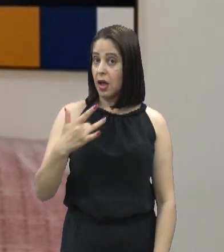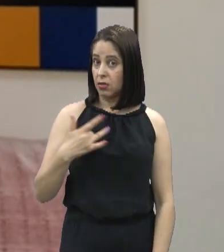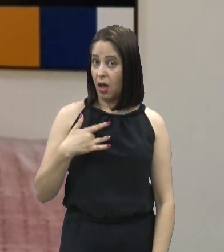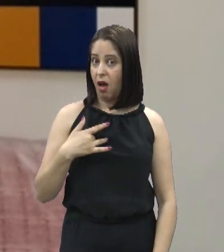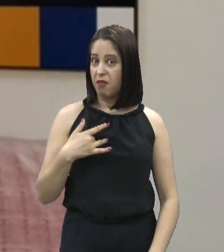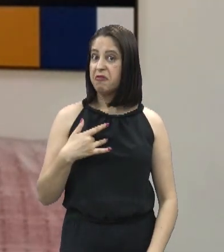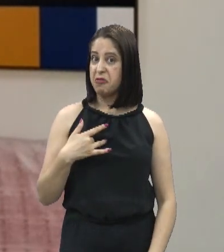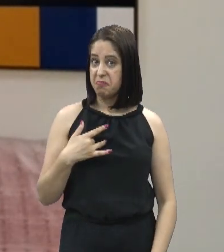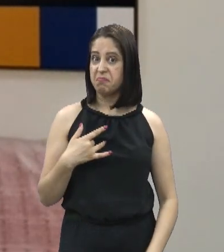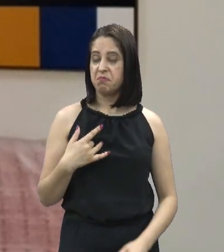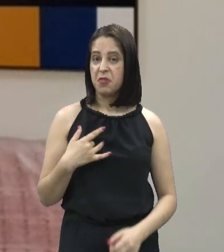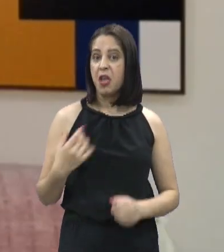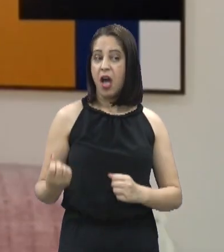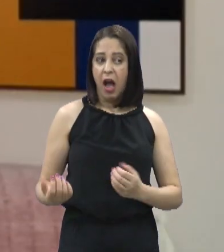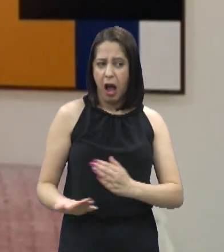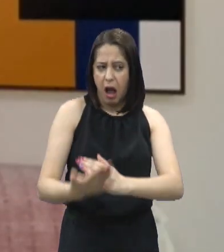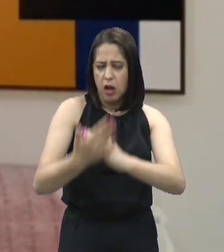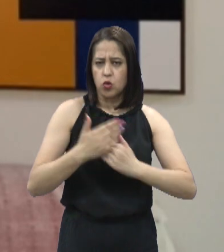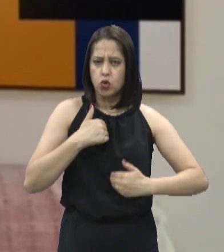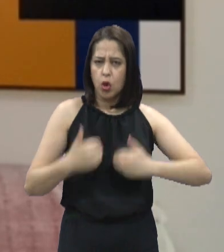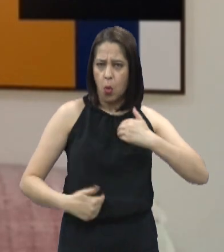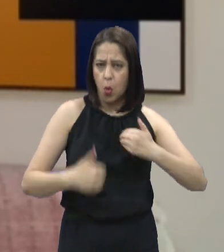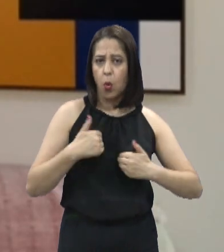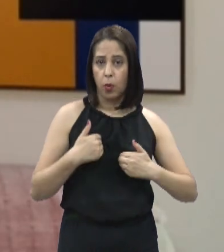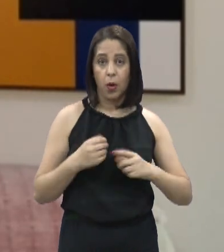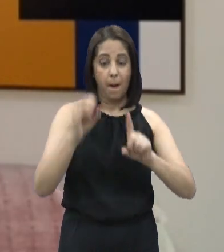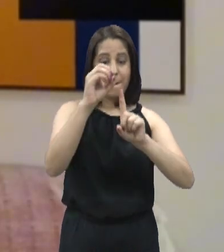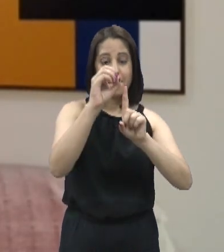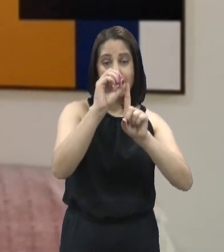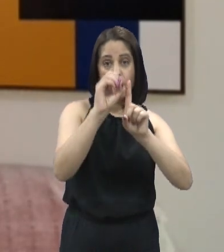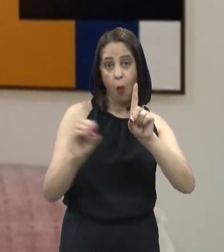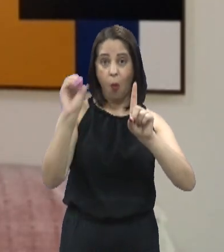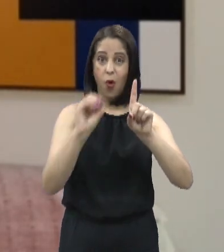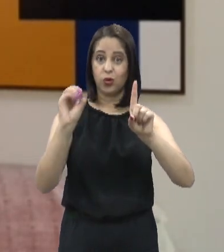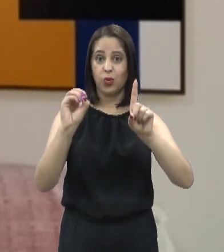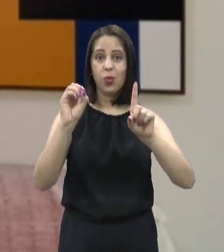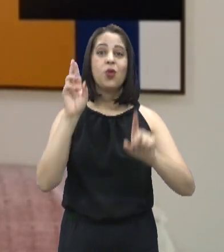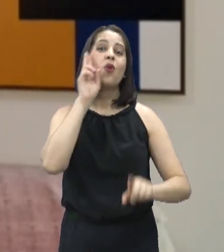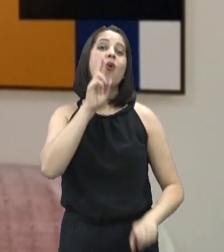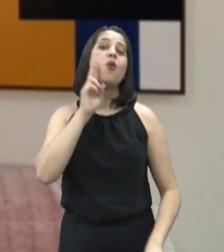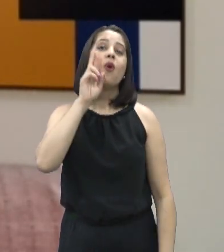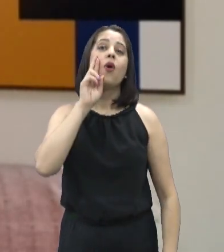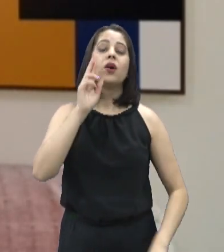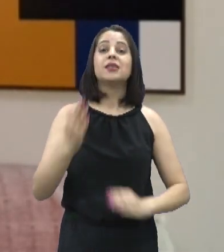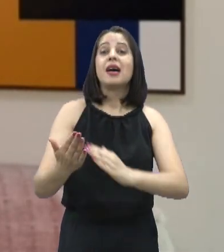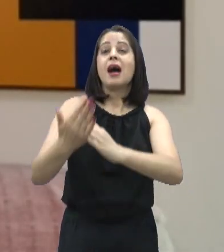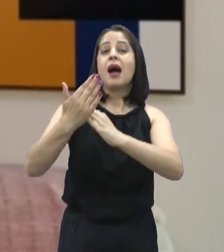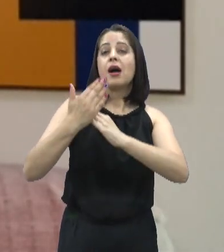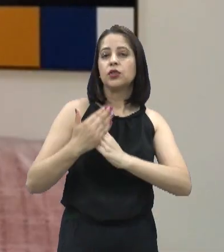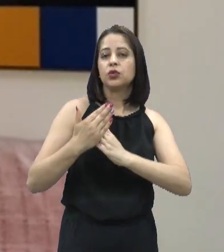poderosa aliada na sua prevenção? No Outubro Rosa, vamos falar sobre como a nutrição pode ajudar a reduzir o risco